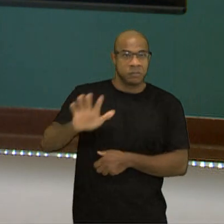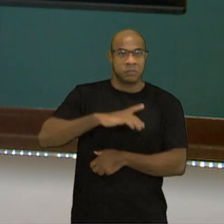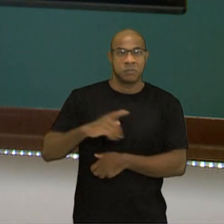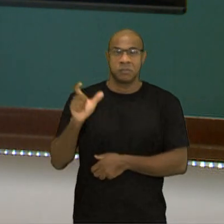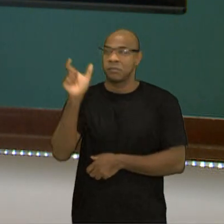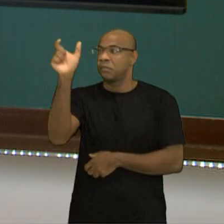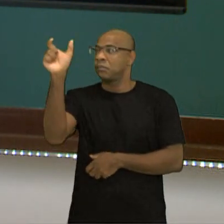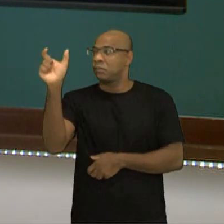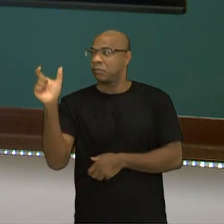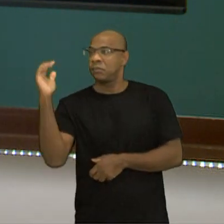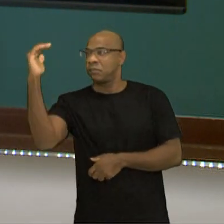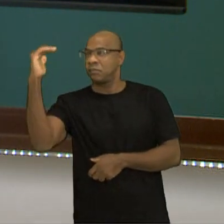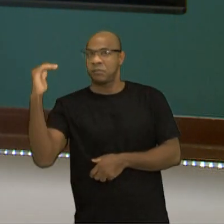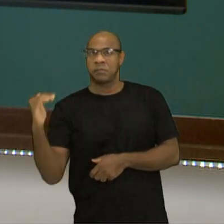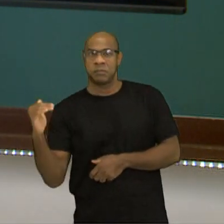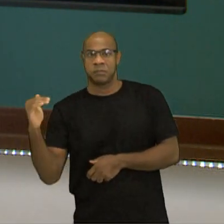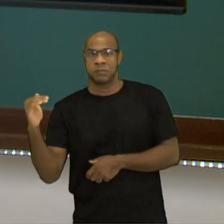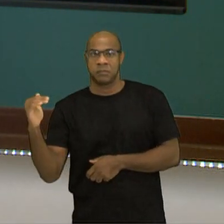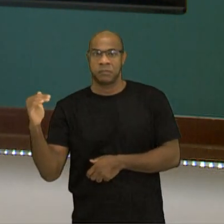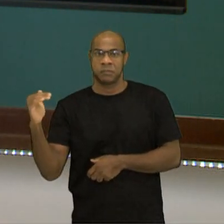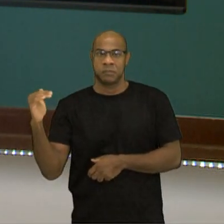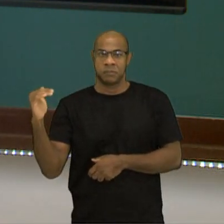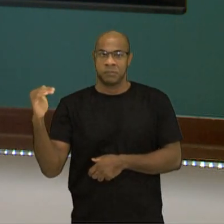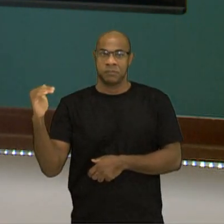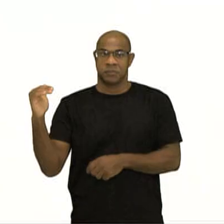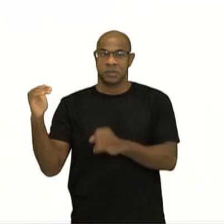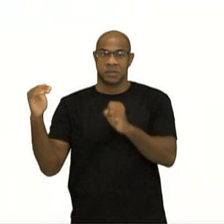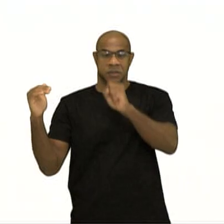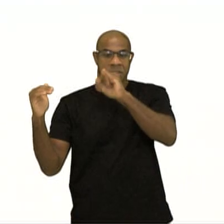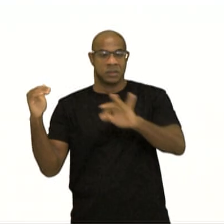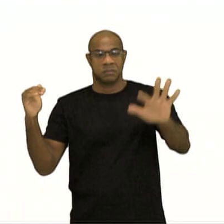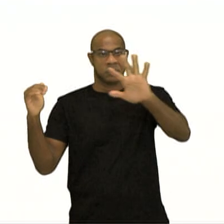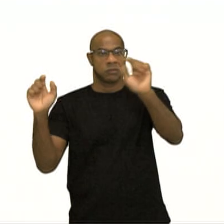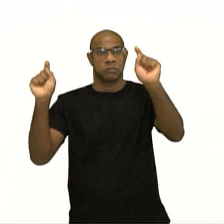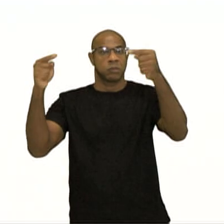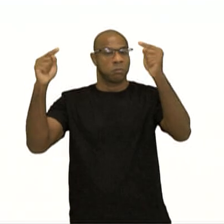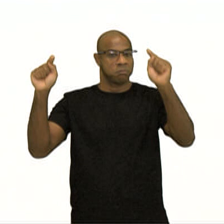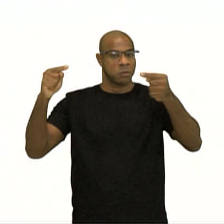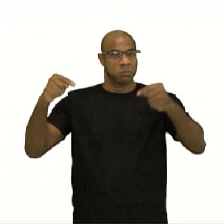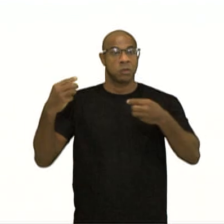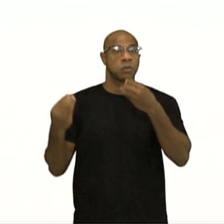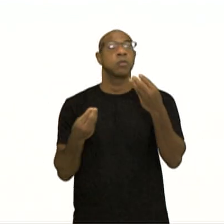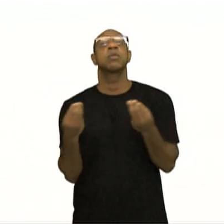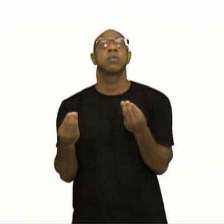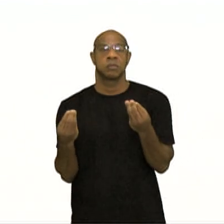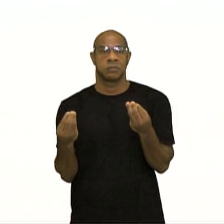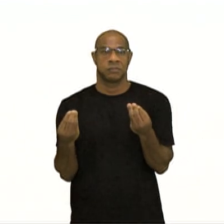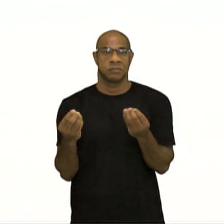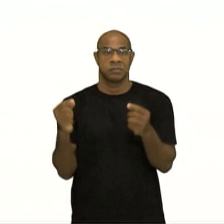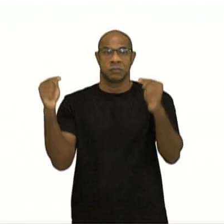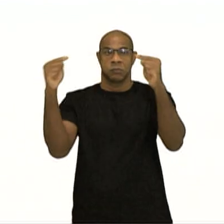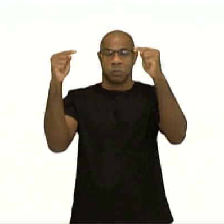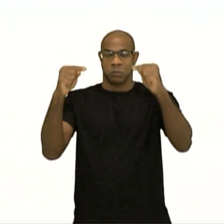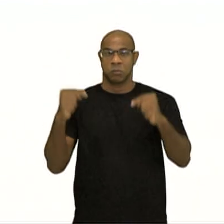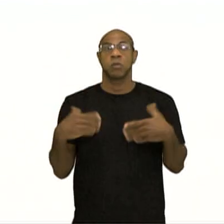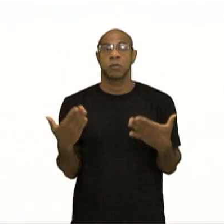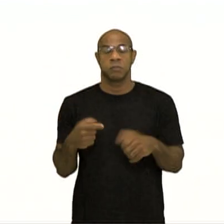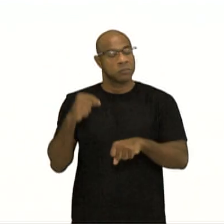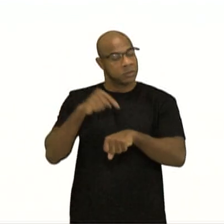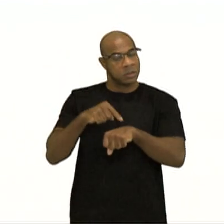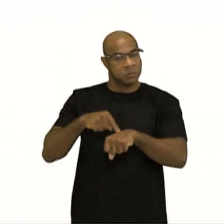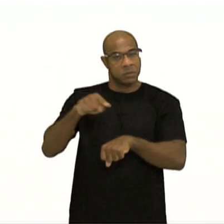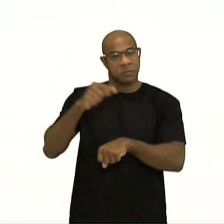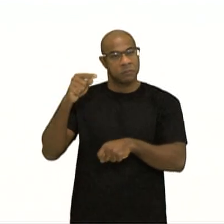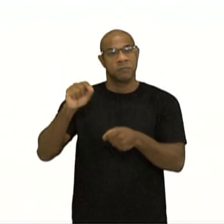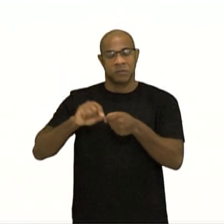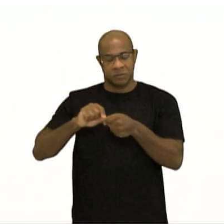as palavras. Ó, drone, smartphone, PS5, tablet and laptop computer. Eu vou dar um tempinho, bem fácil, para vocês poderem